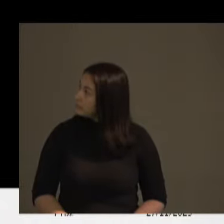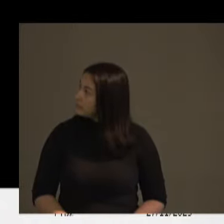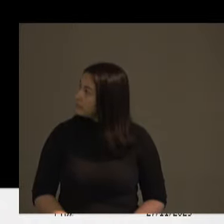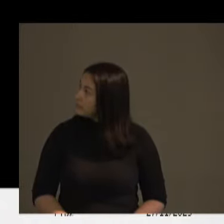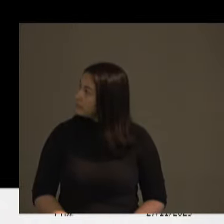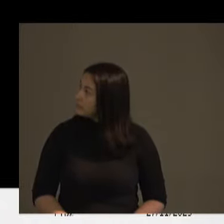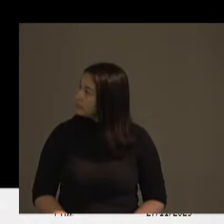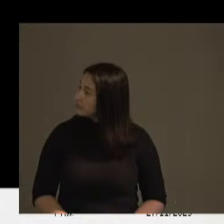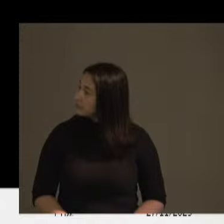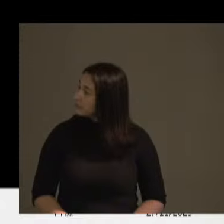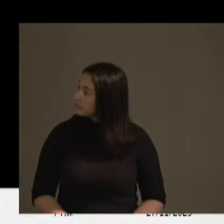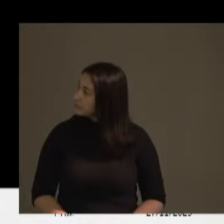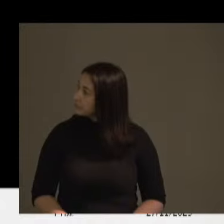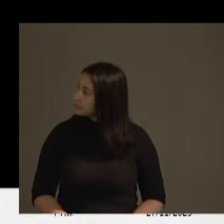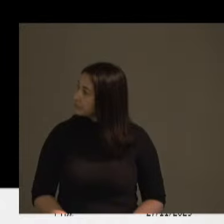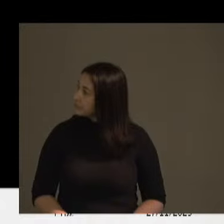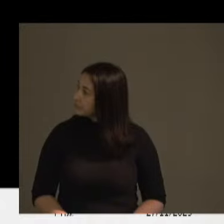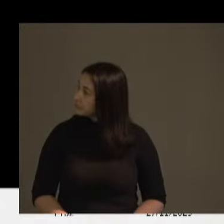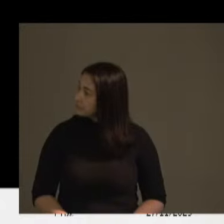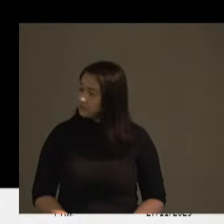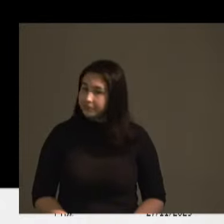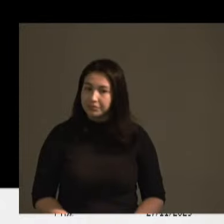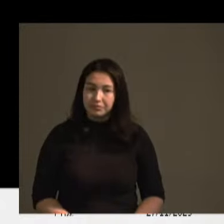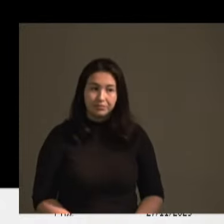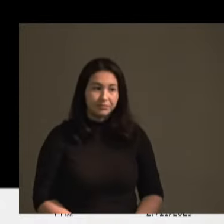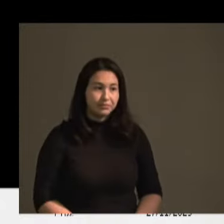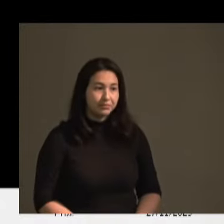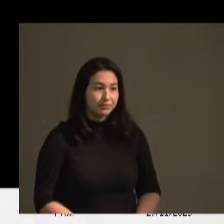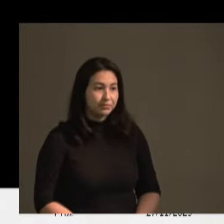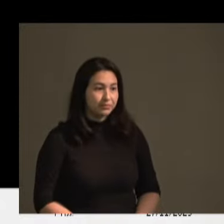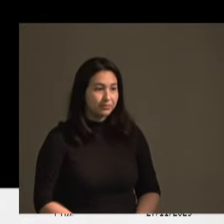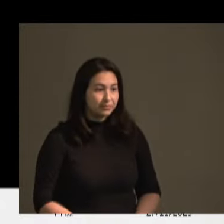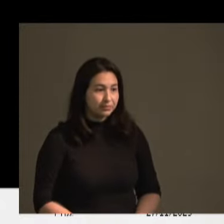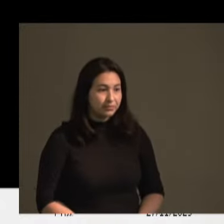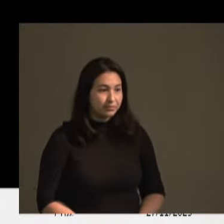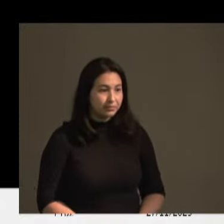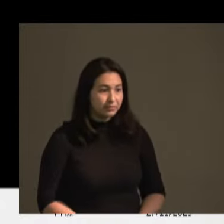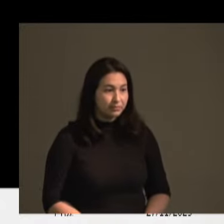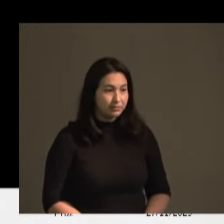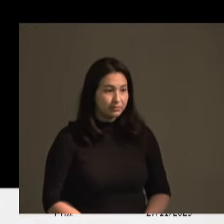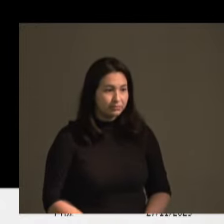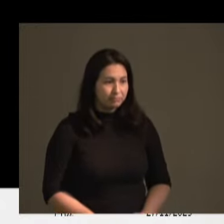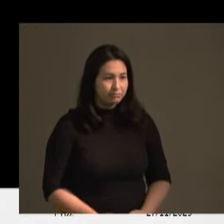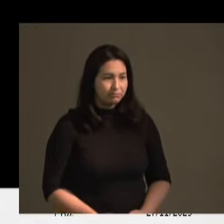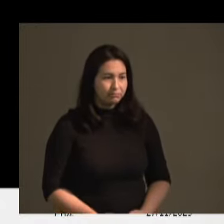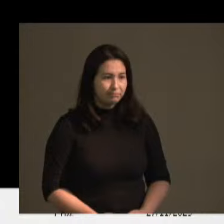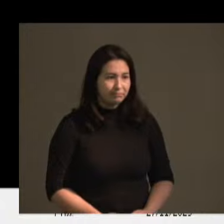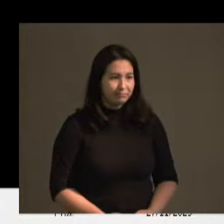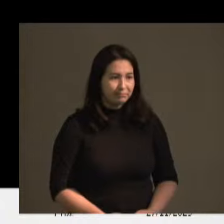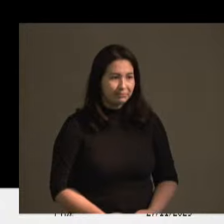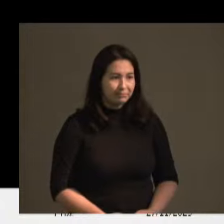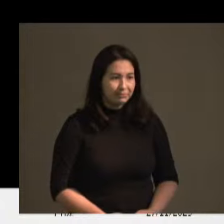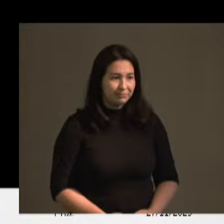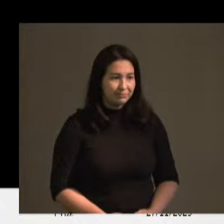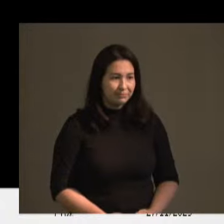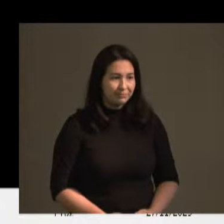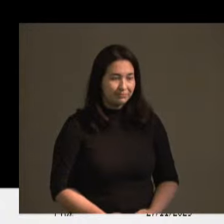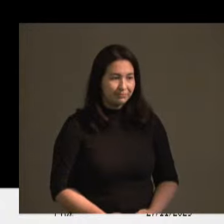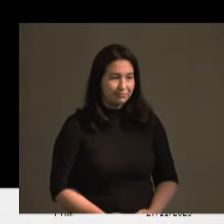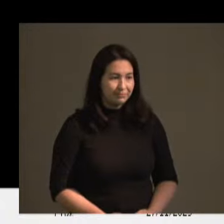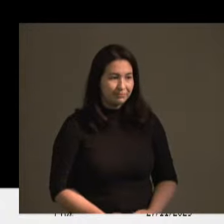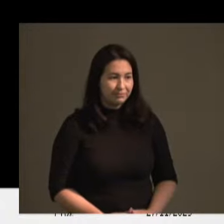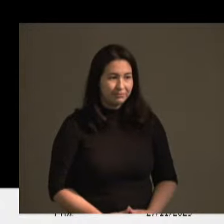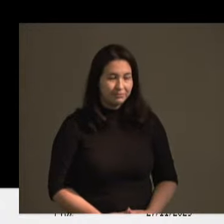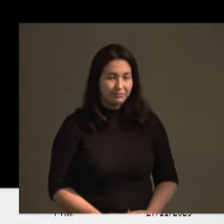comunidade interdependente em que todos se apoiam. Esse é o nosso plano, esse é o plano Viver Sem Limite. Porque